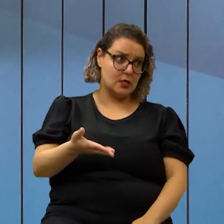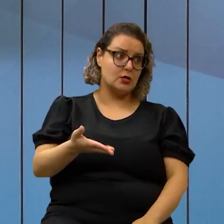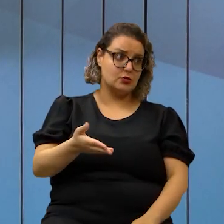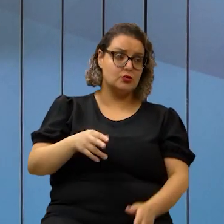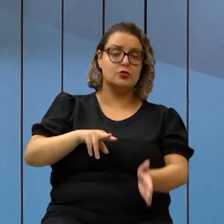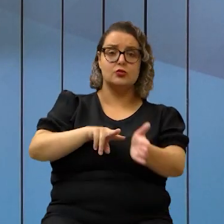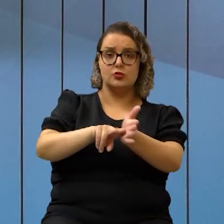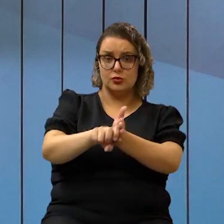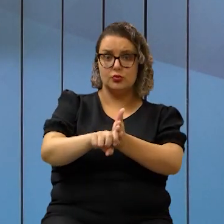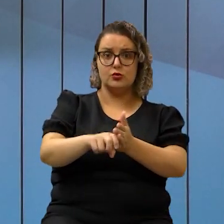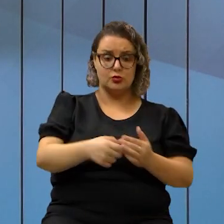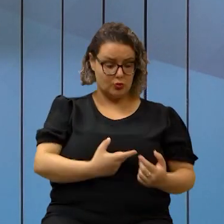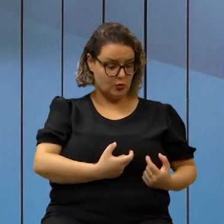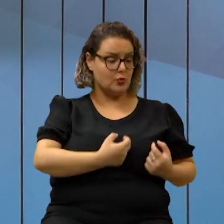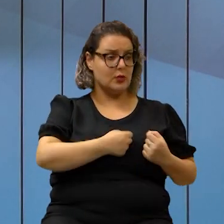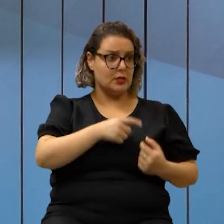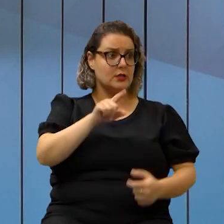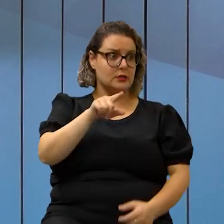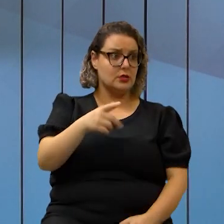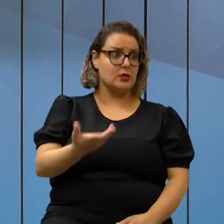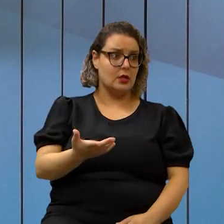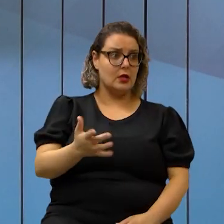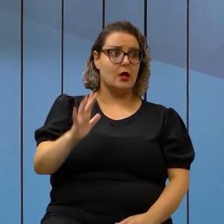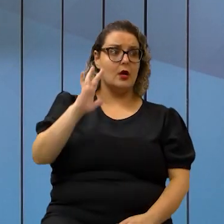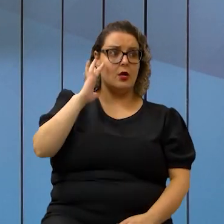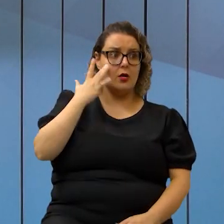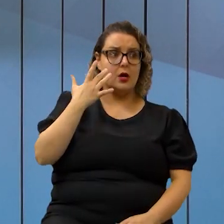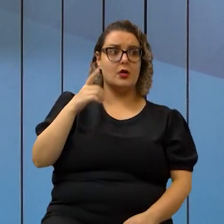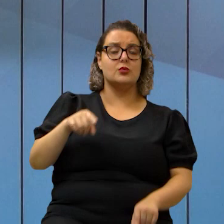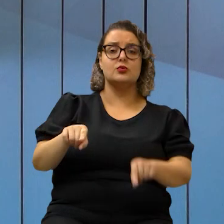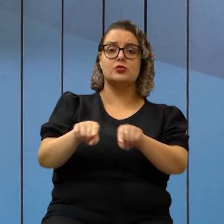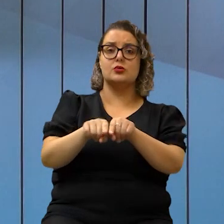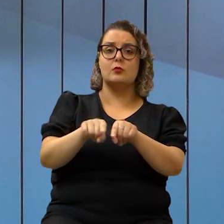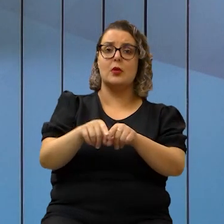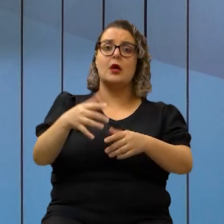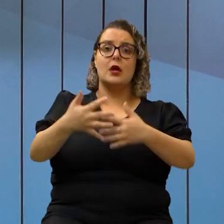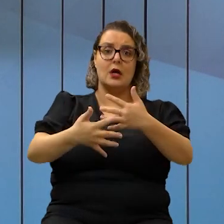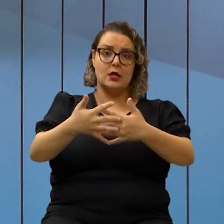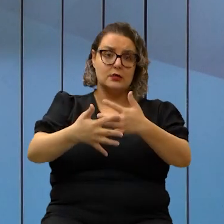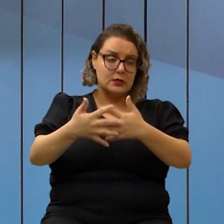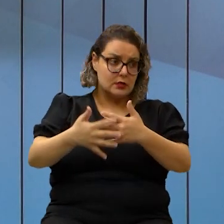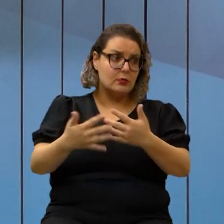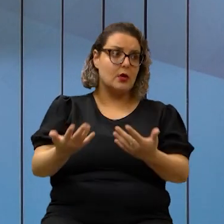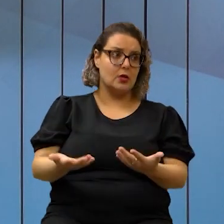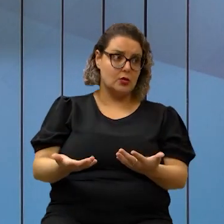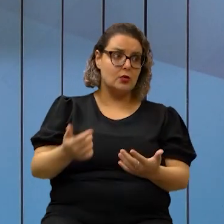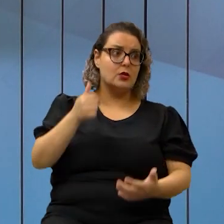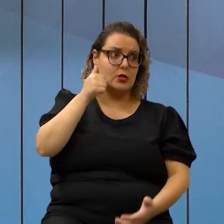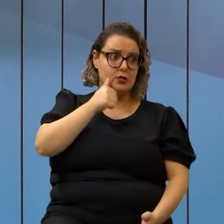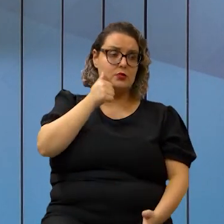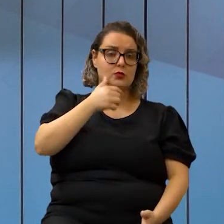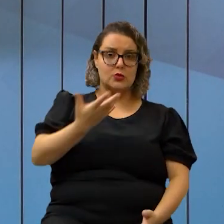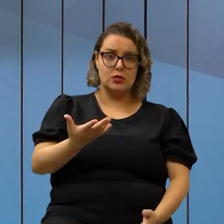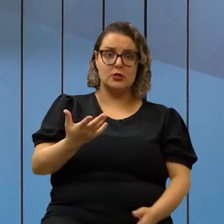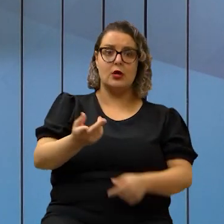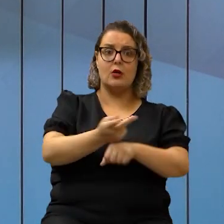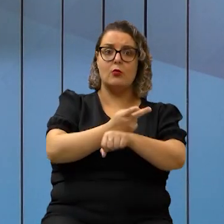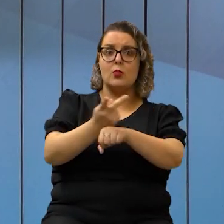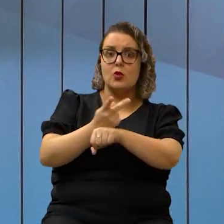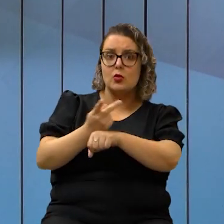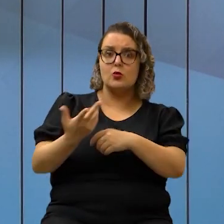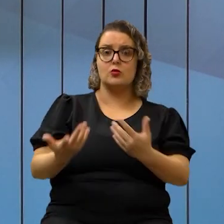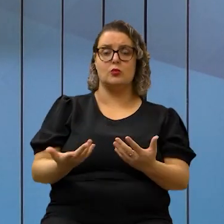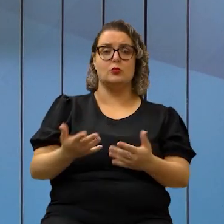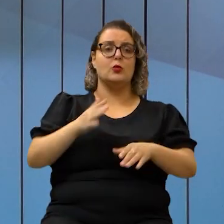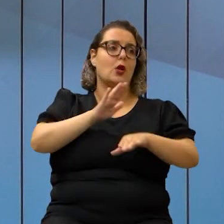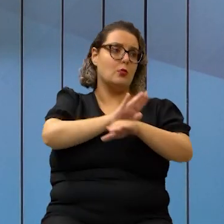nessa questão do diagnóstico do câncer de mama, né? Eu acho que isso também atrapalhou bastante as mulheres aí